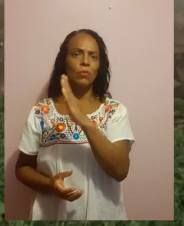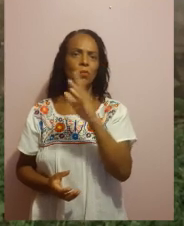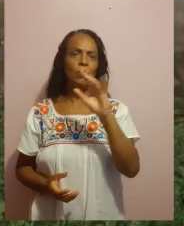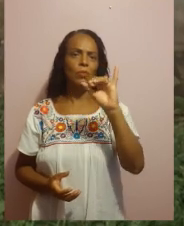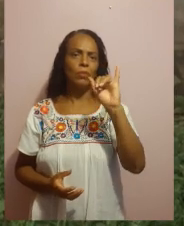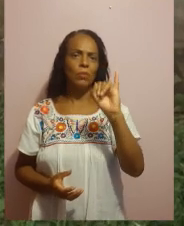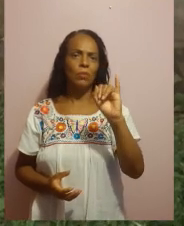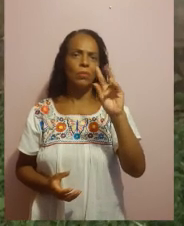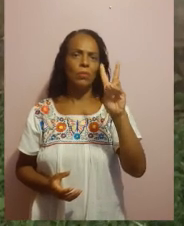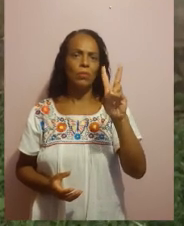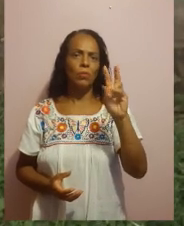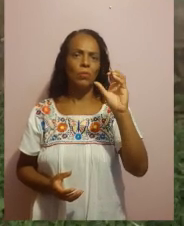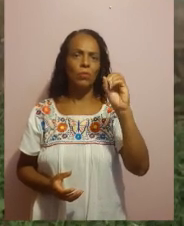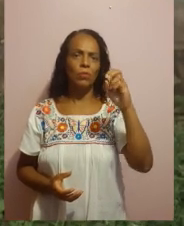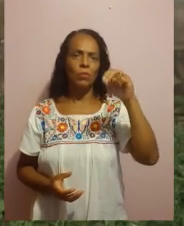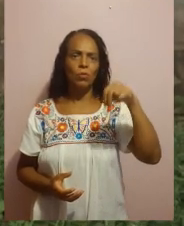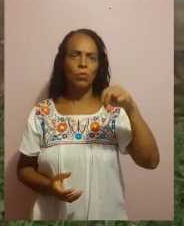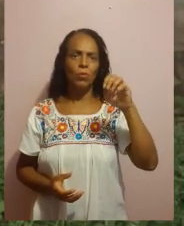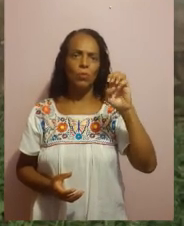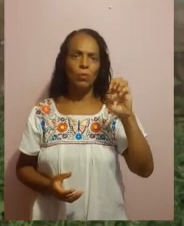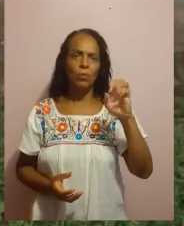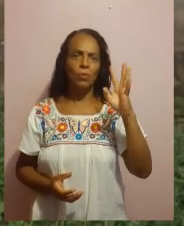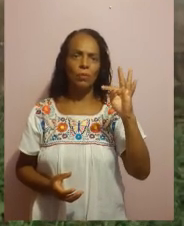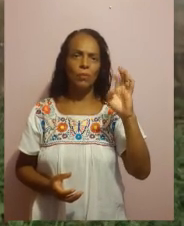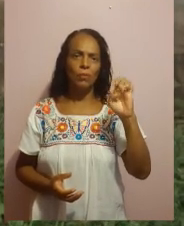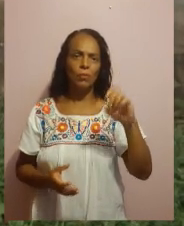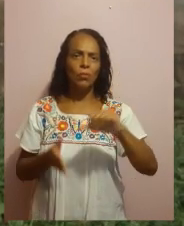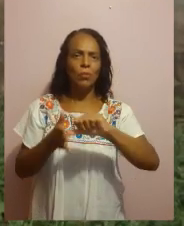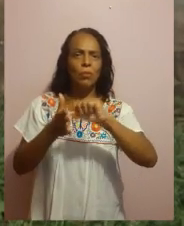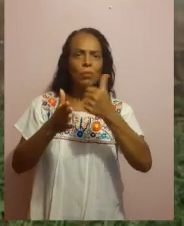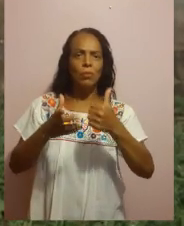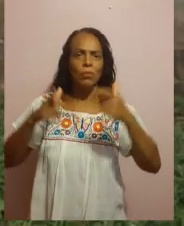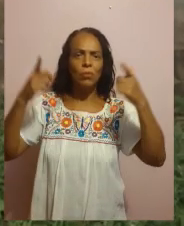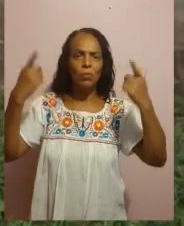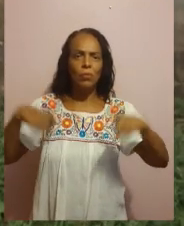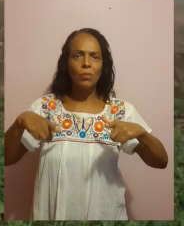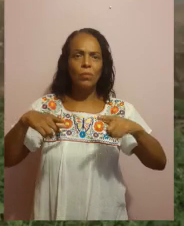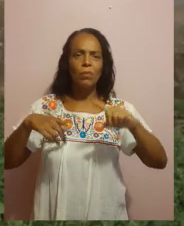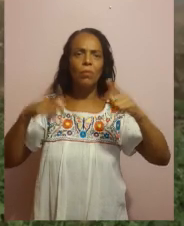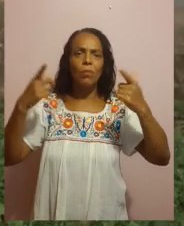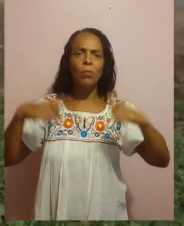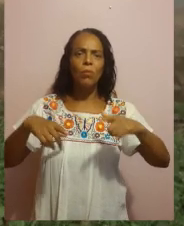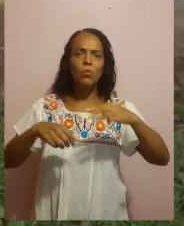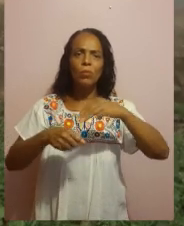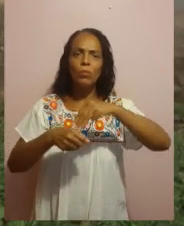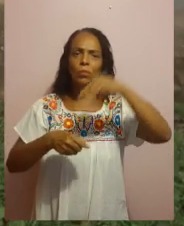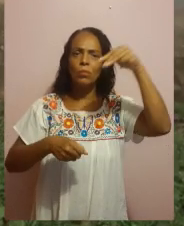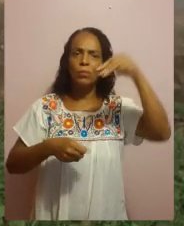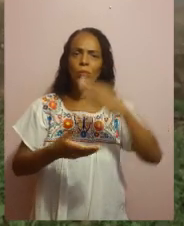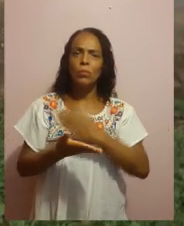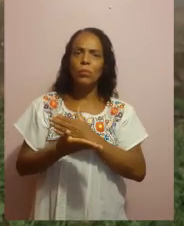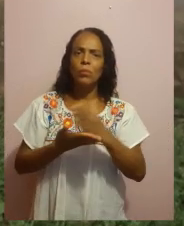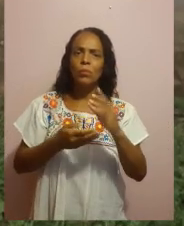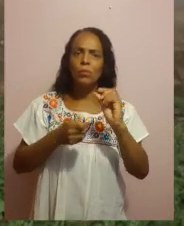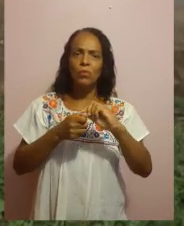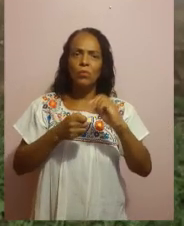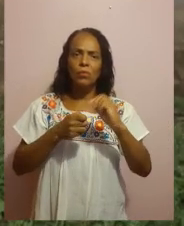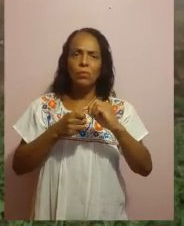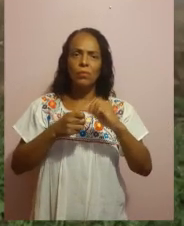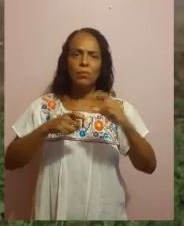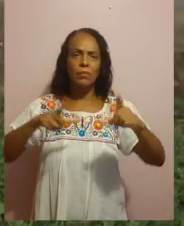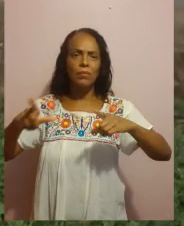começou então a realizar os trabalhos da missão. Aí as coisas iam